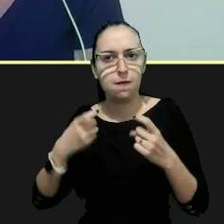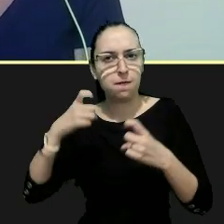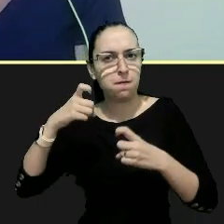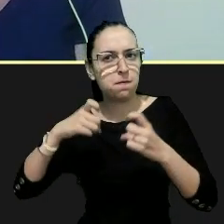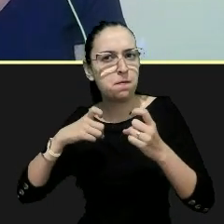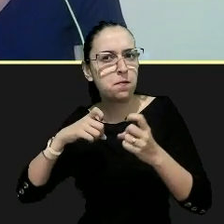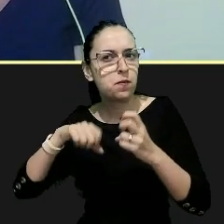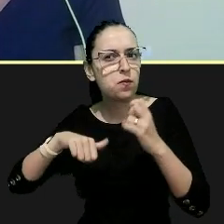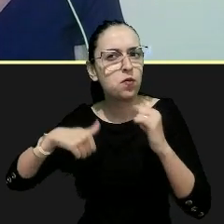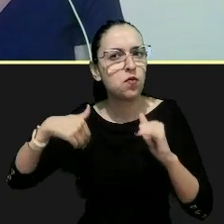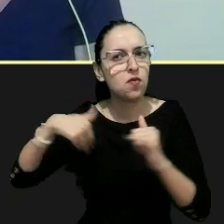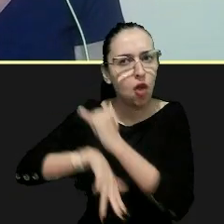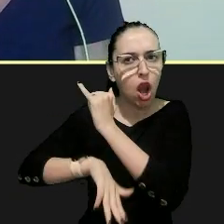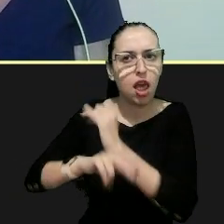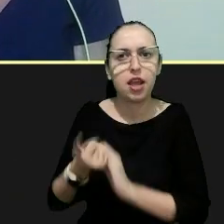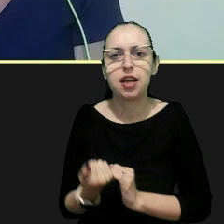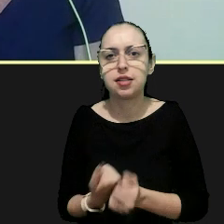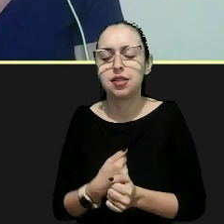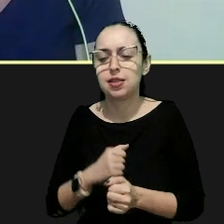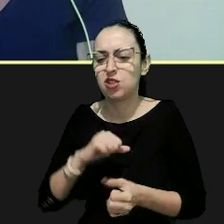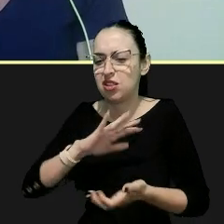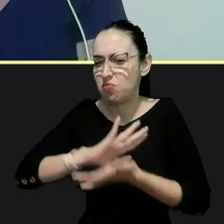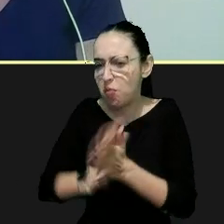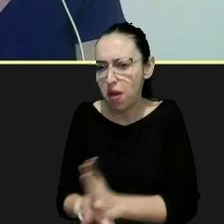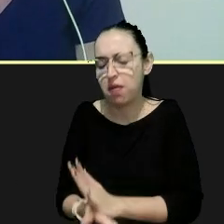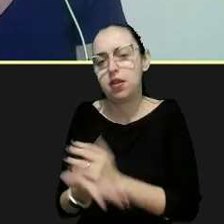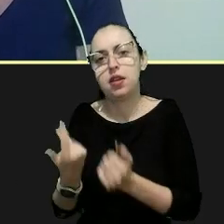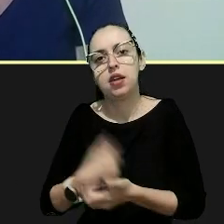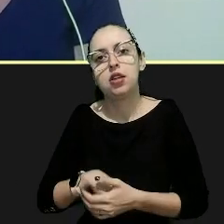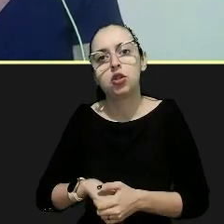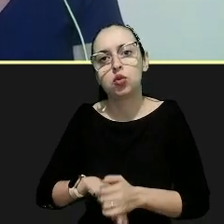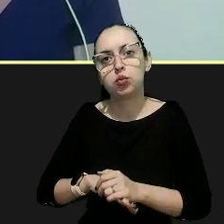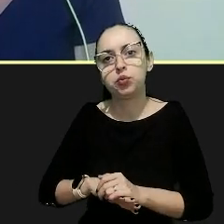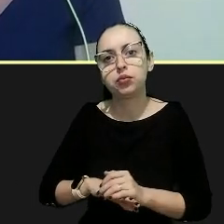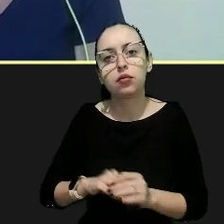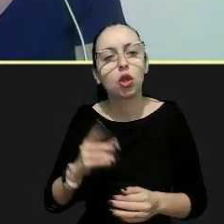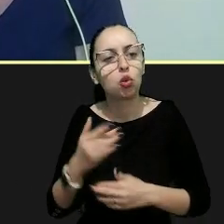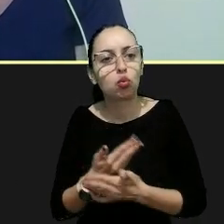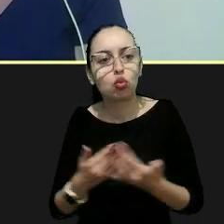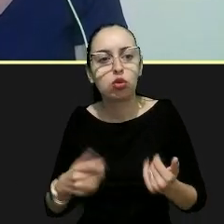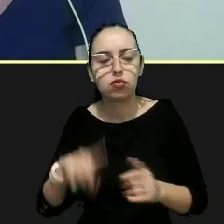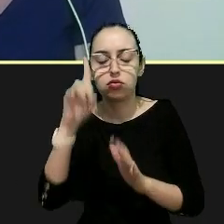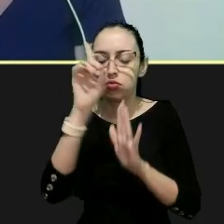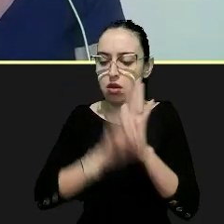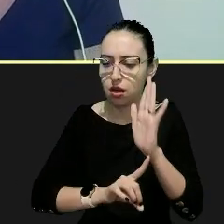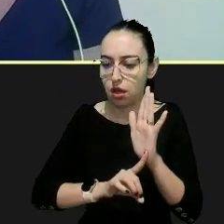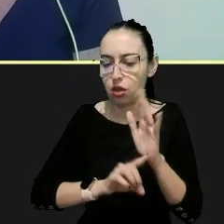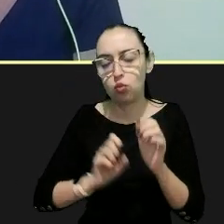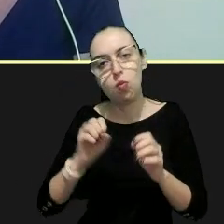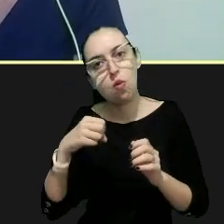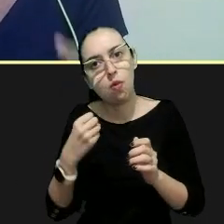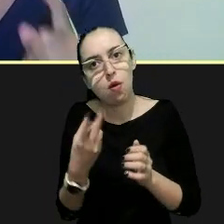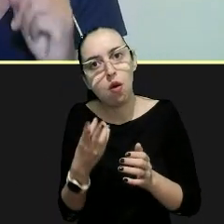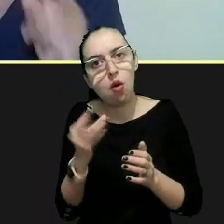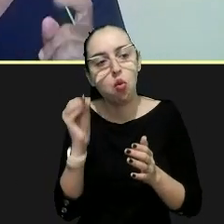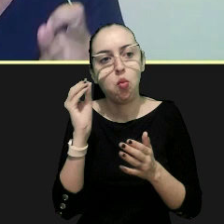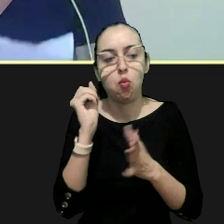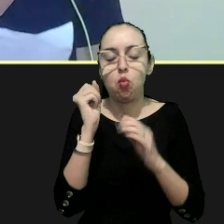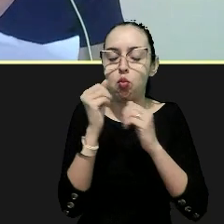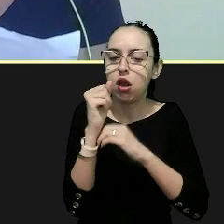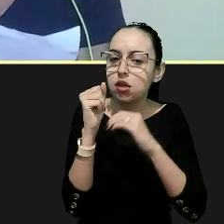violência, crueldade ou opressão, e todo atentado aos seus direitos por ação